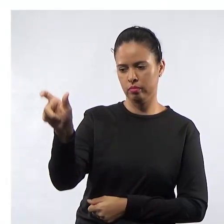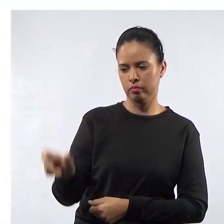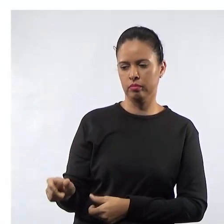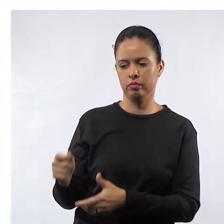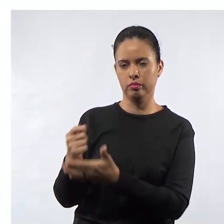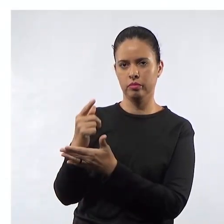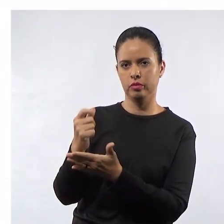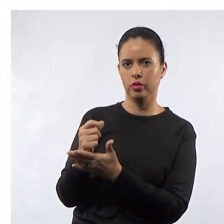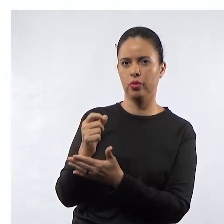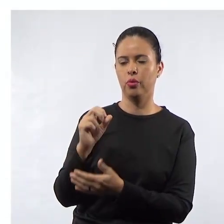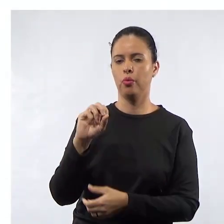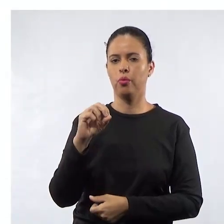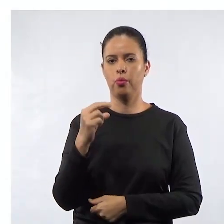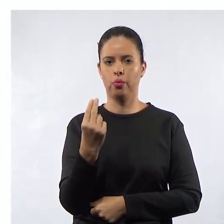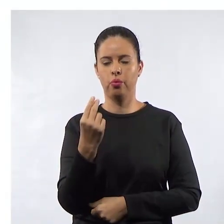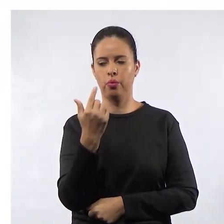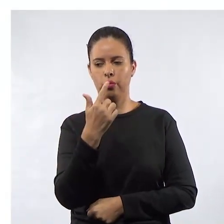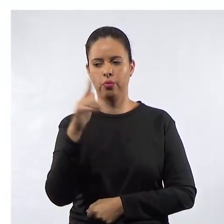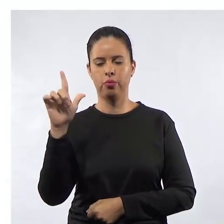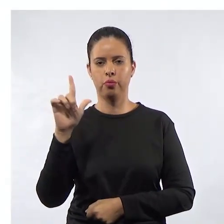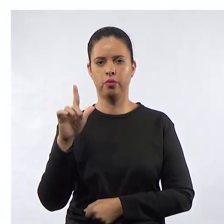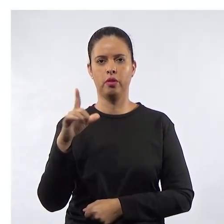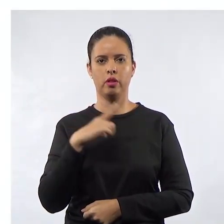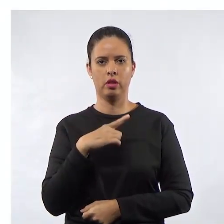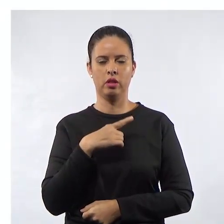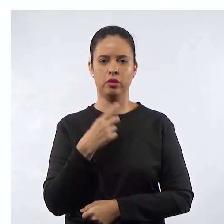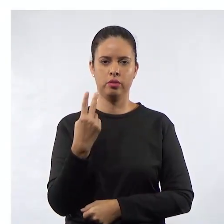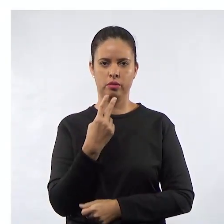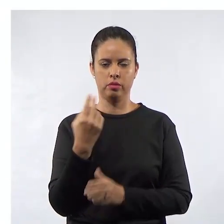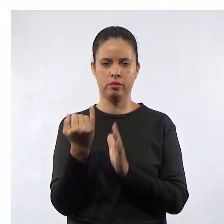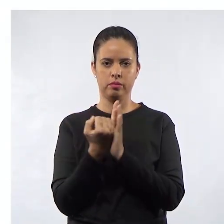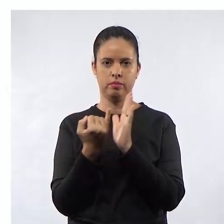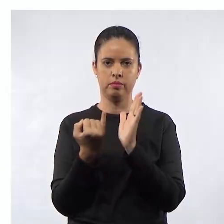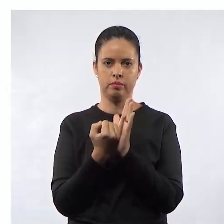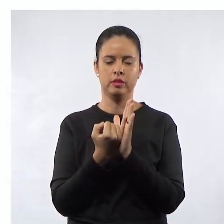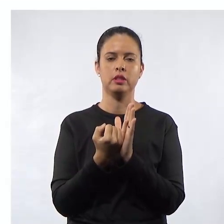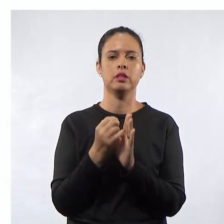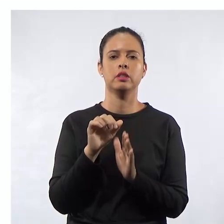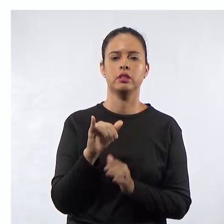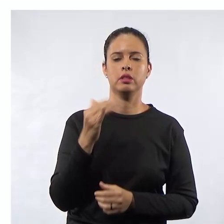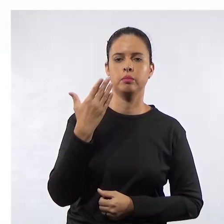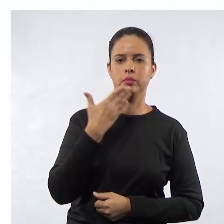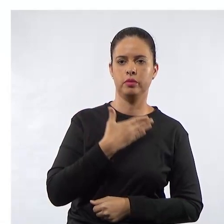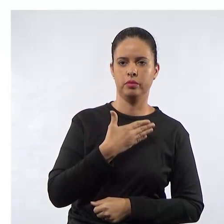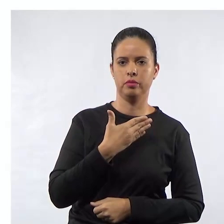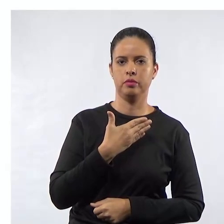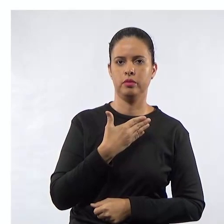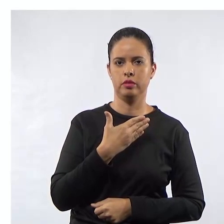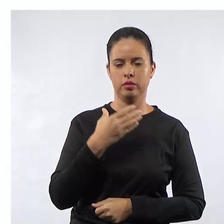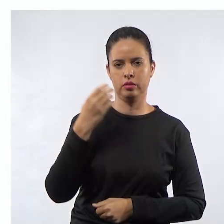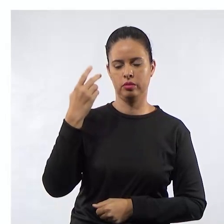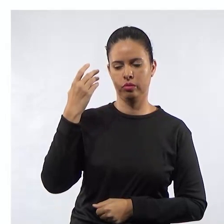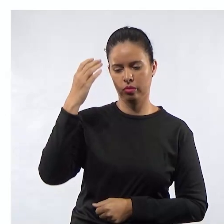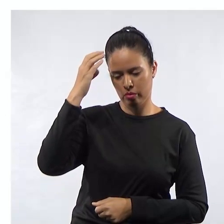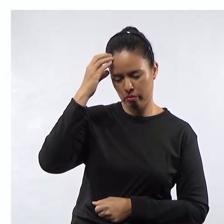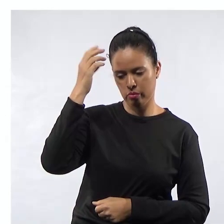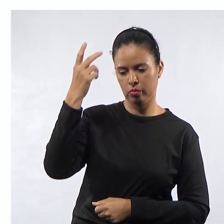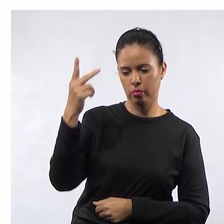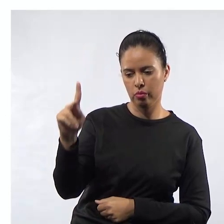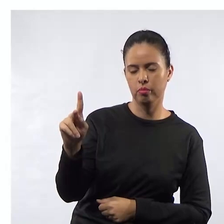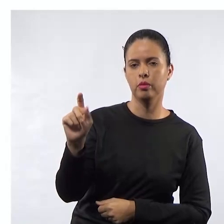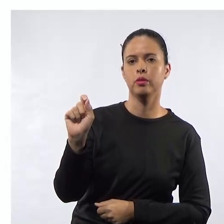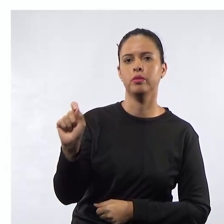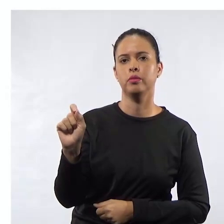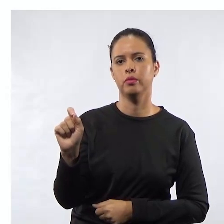consumidor ou de terceiro, tá? Então tem aqueles dois incisos mais esse aqui. Se comprovado que o dano tenha sido causado por